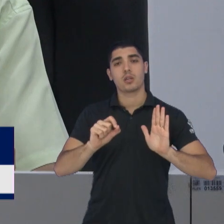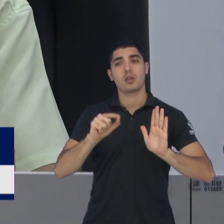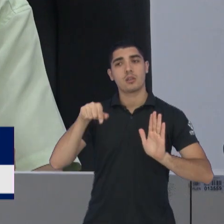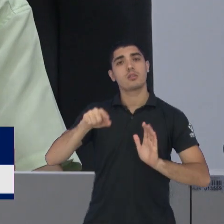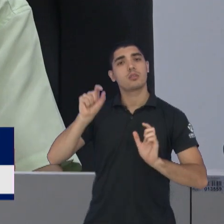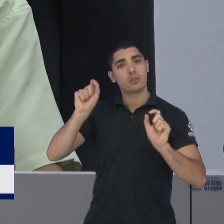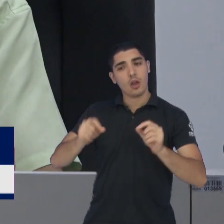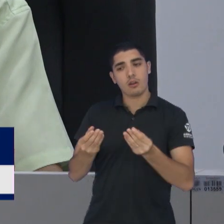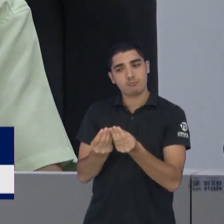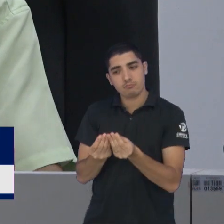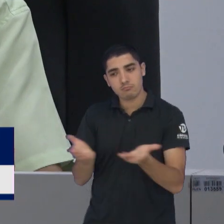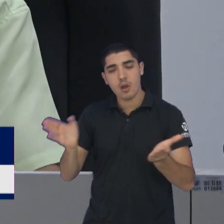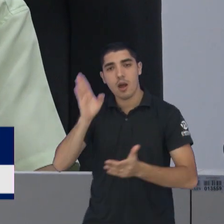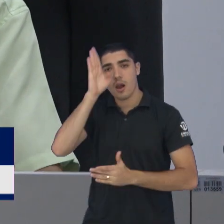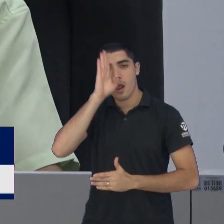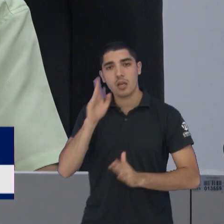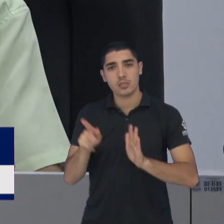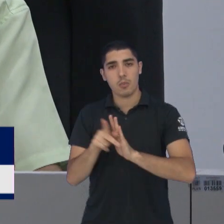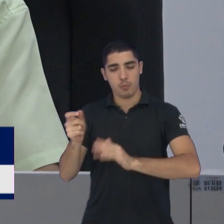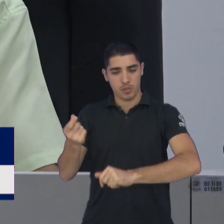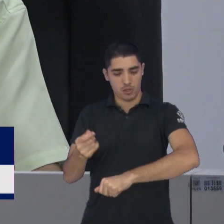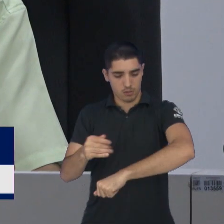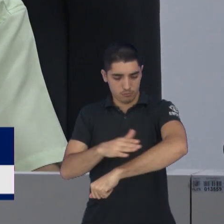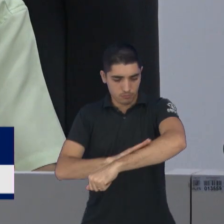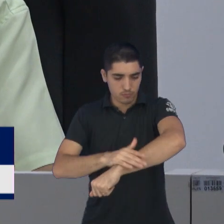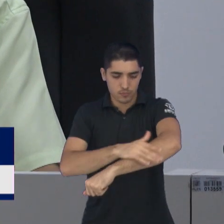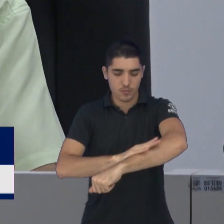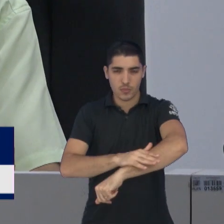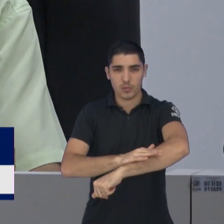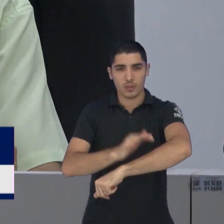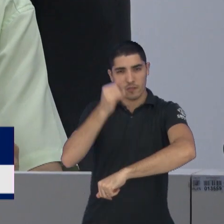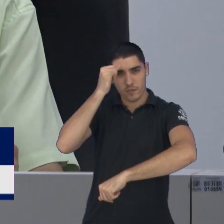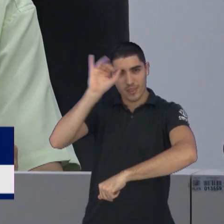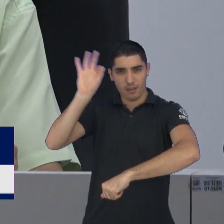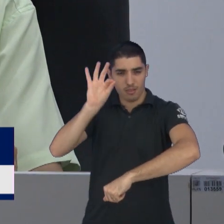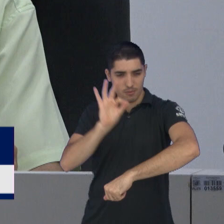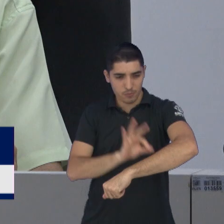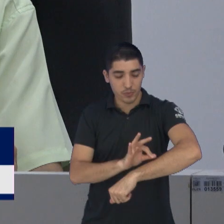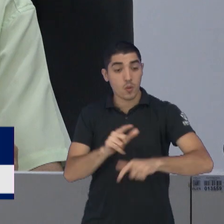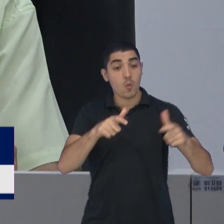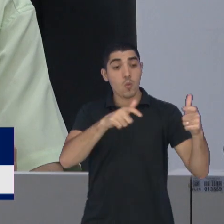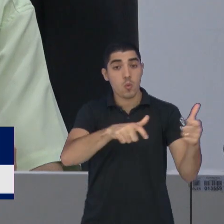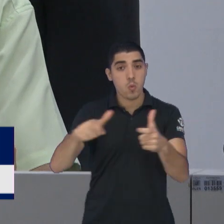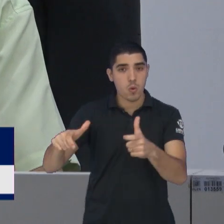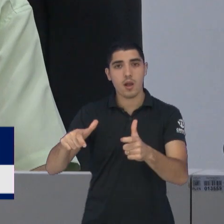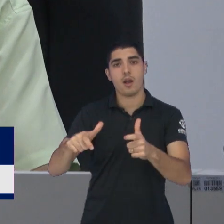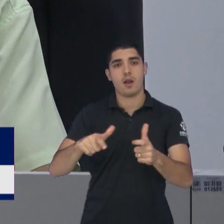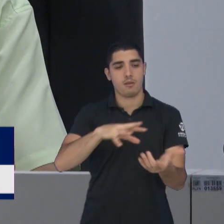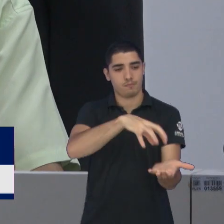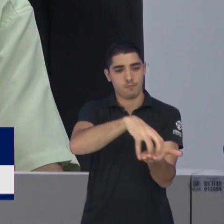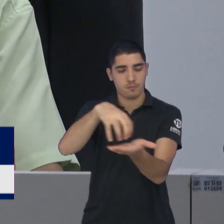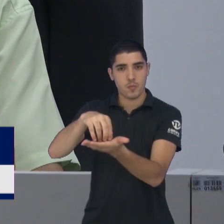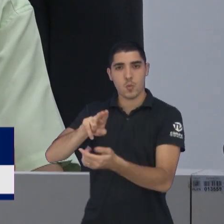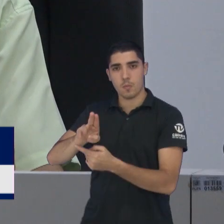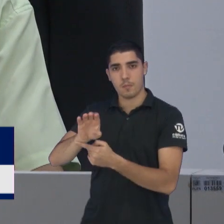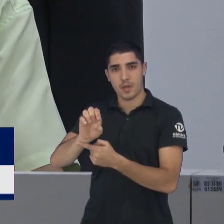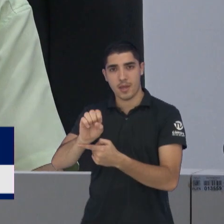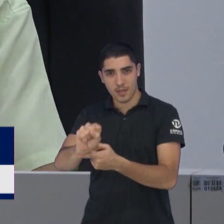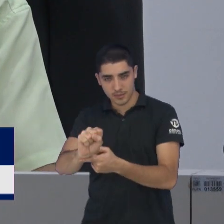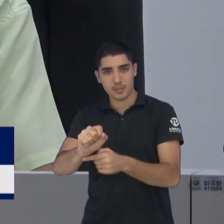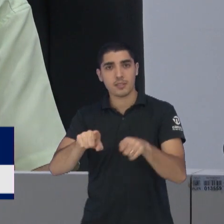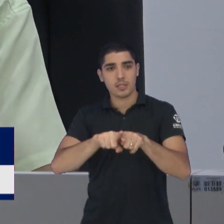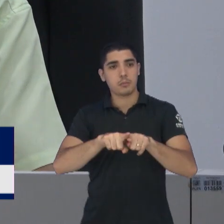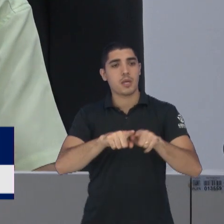gratuita de repelentes nas unidades básicas de saúde e Hospital Municipal de São José dos